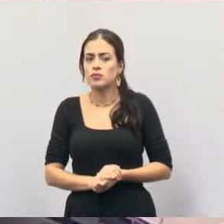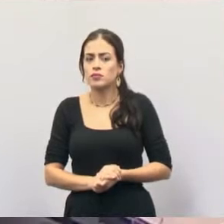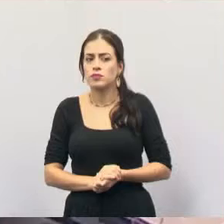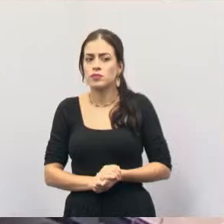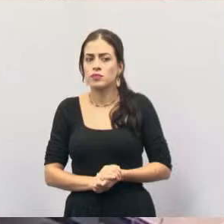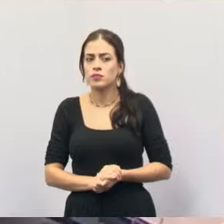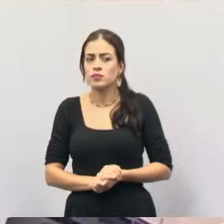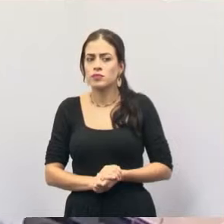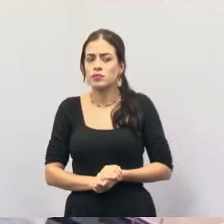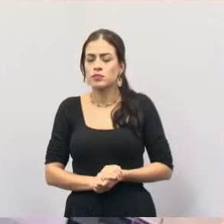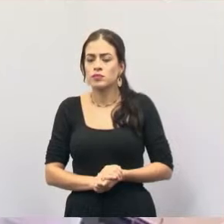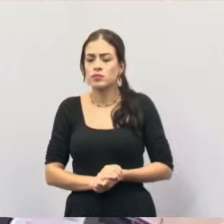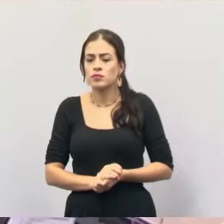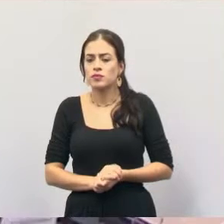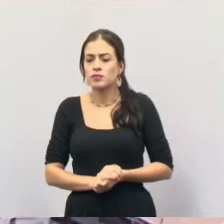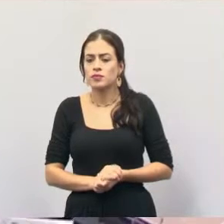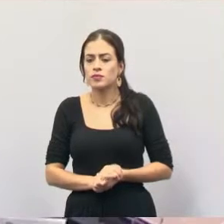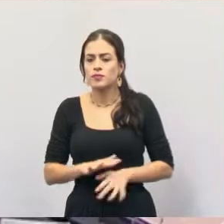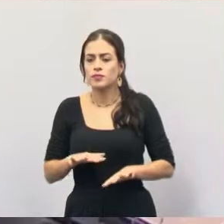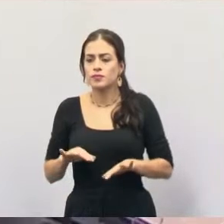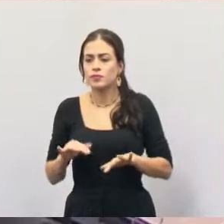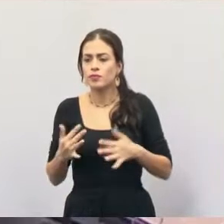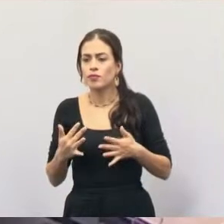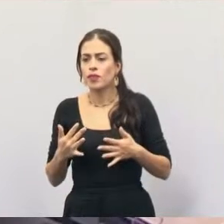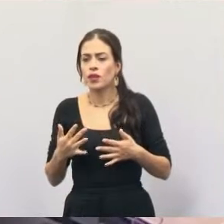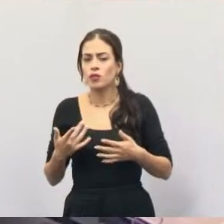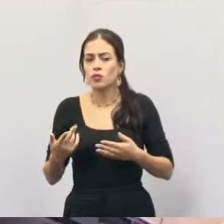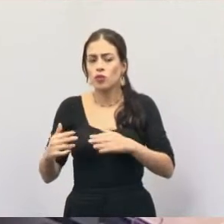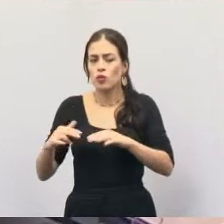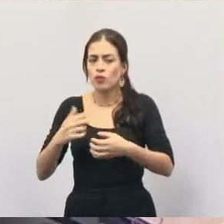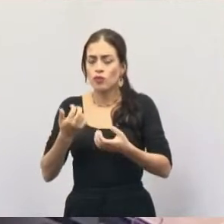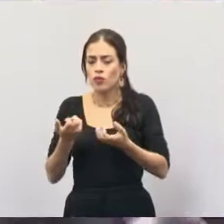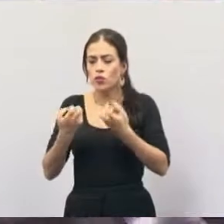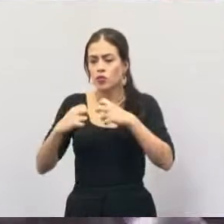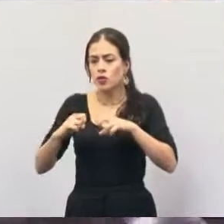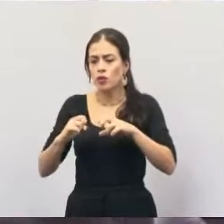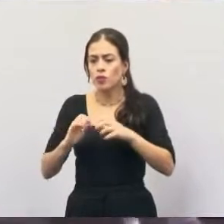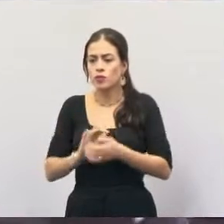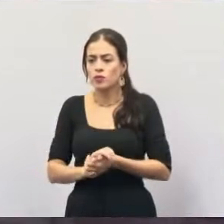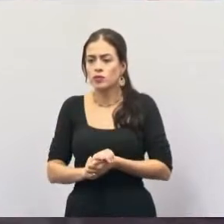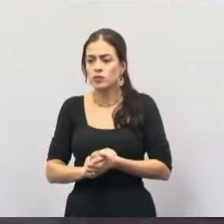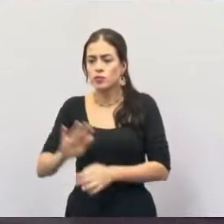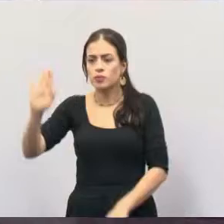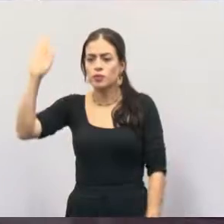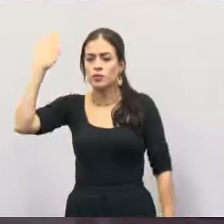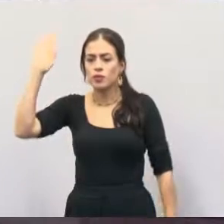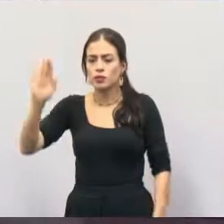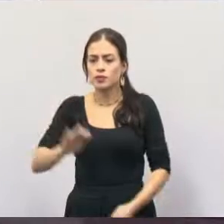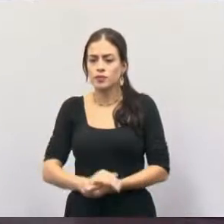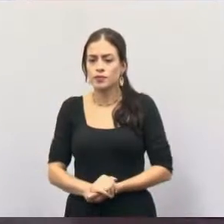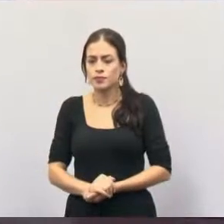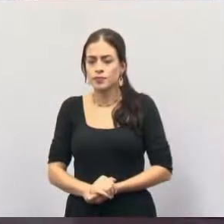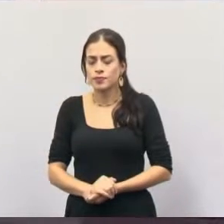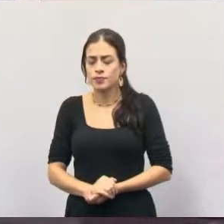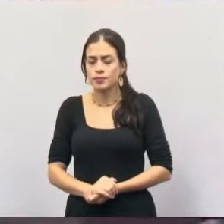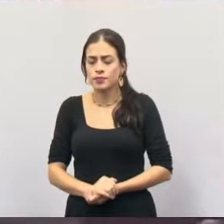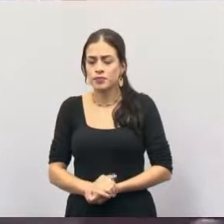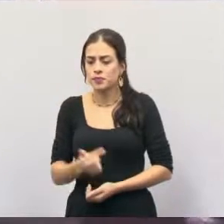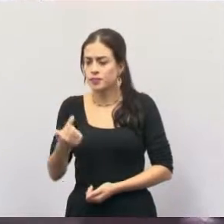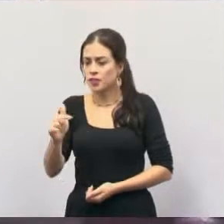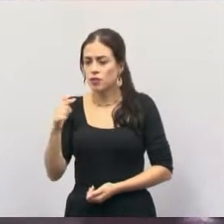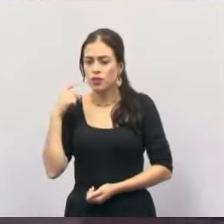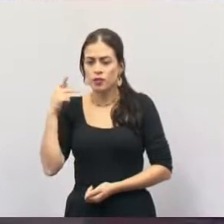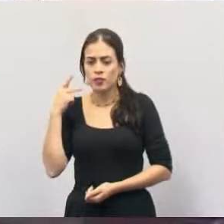os vereadores que forem contra a inversão, por favor, se manifestem levantando os braços. Não havendo nenhum